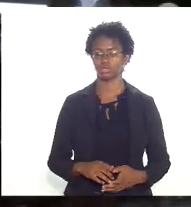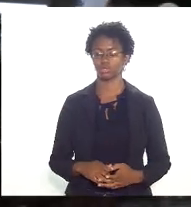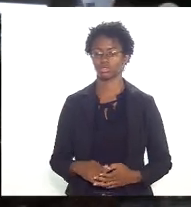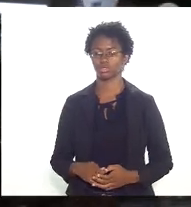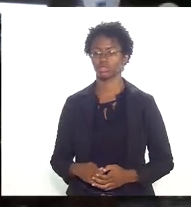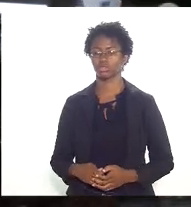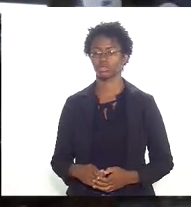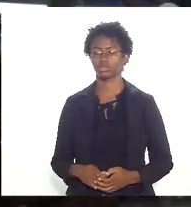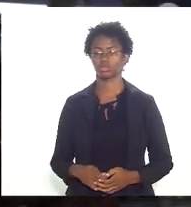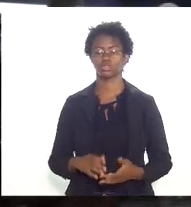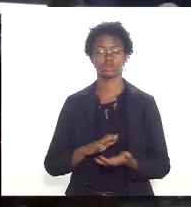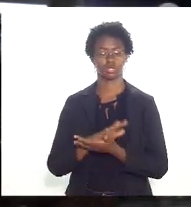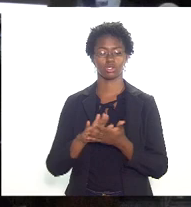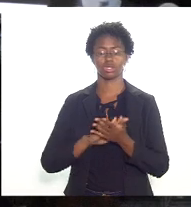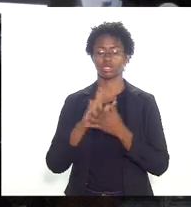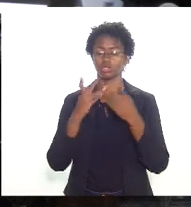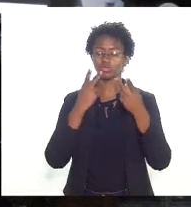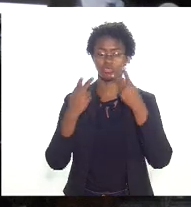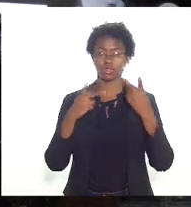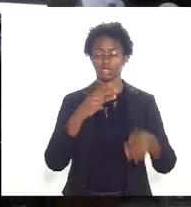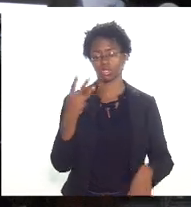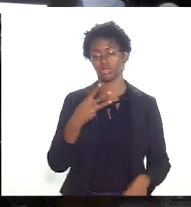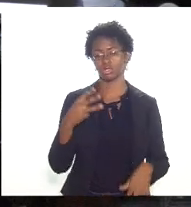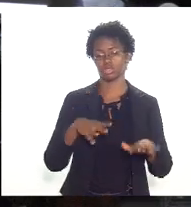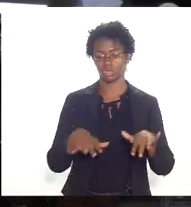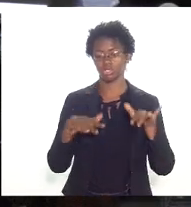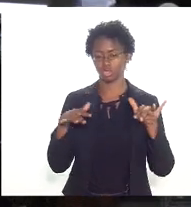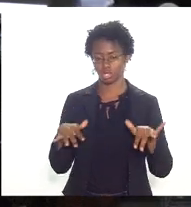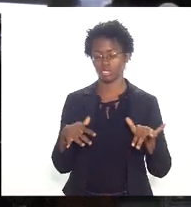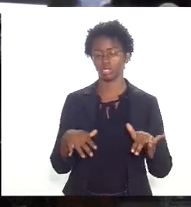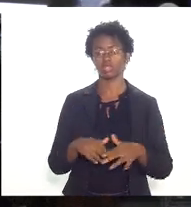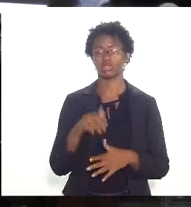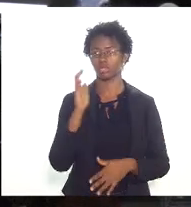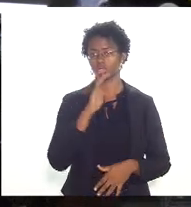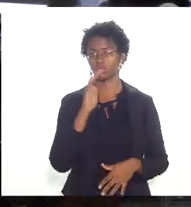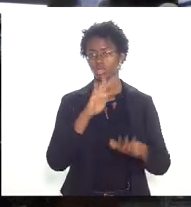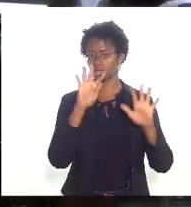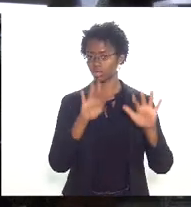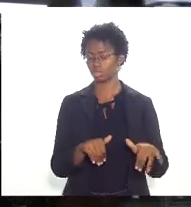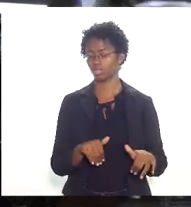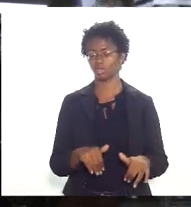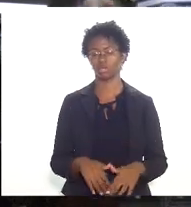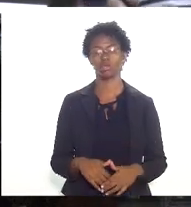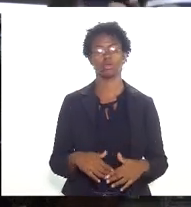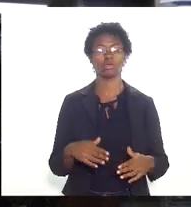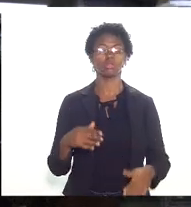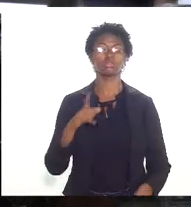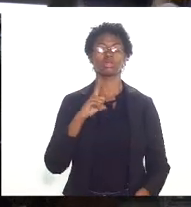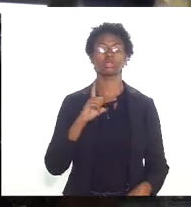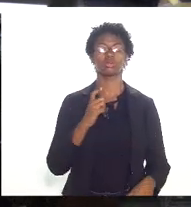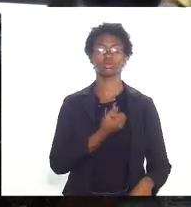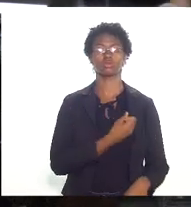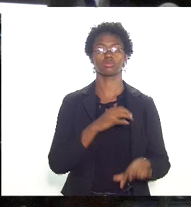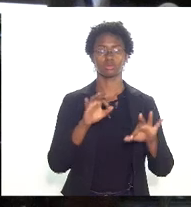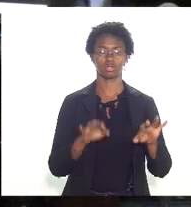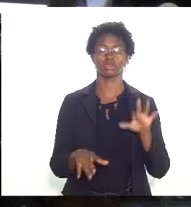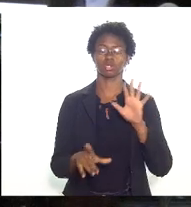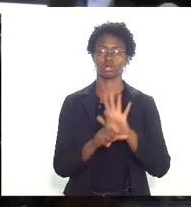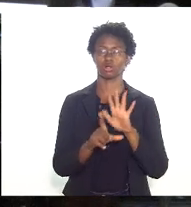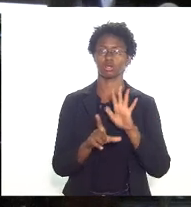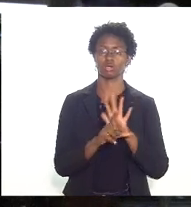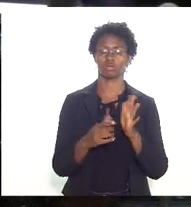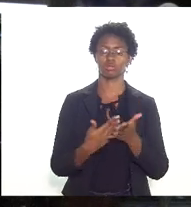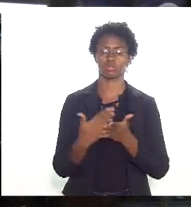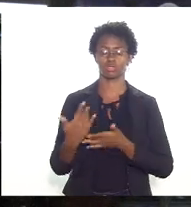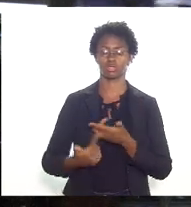então nada mais a tratar na terceira sessão ordinária mesmo está encerrada havendo número legal sob a proteção de Deus iniciamos os nossos